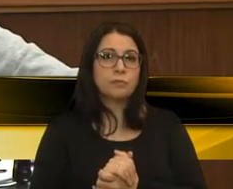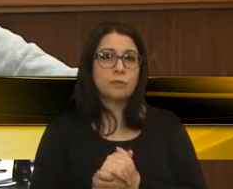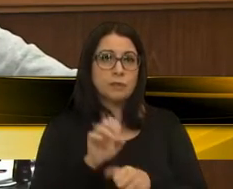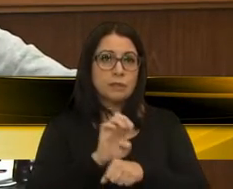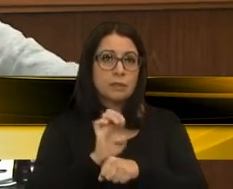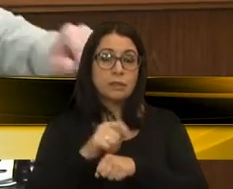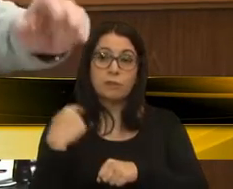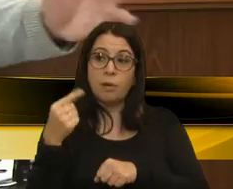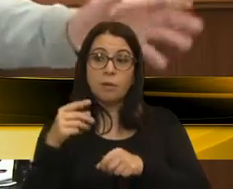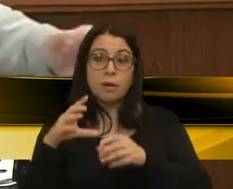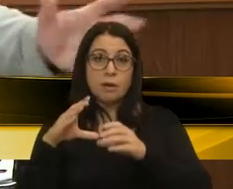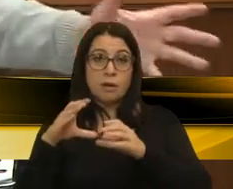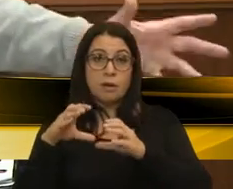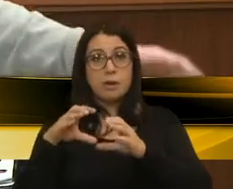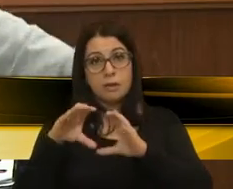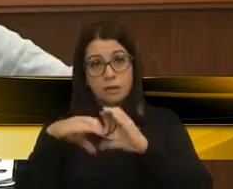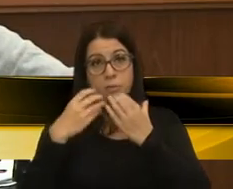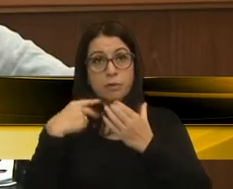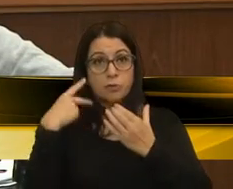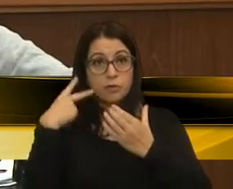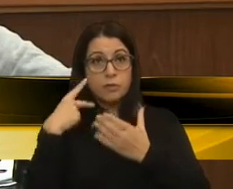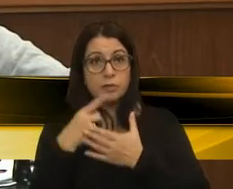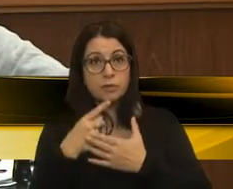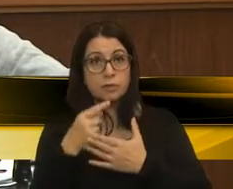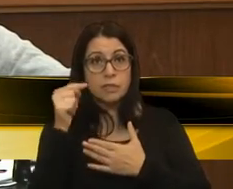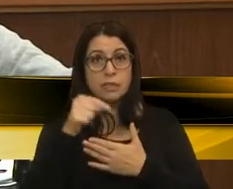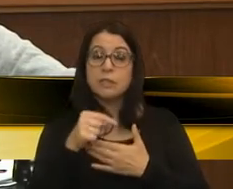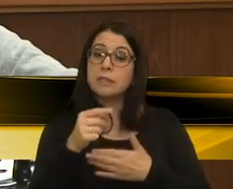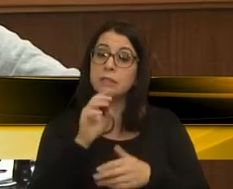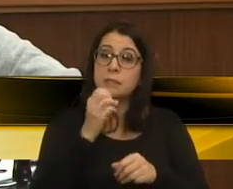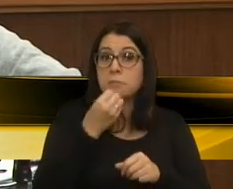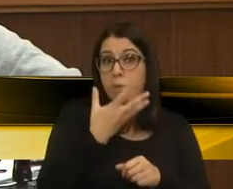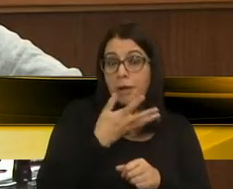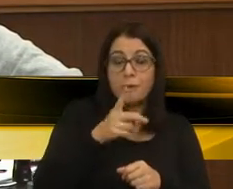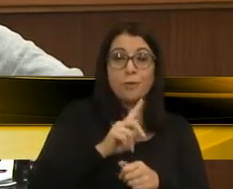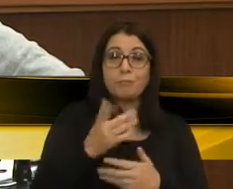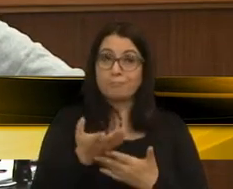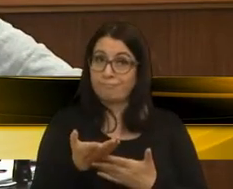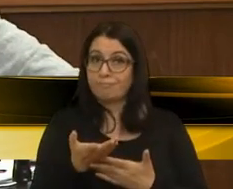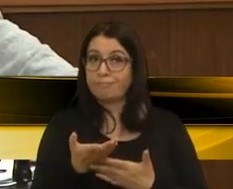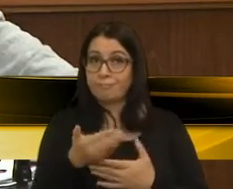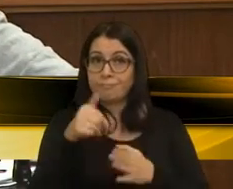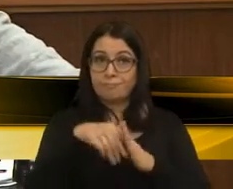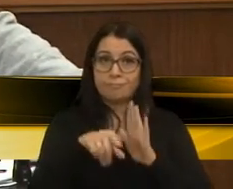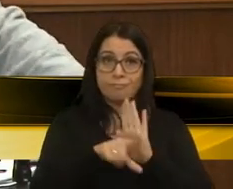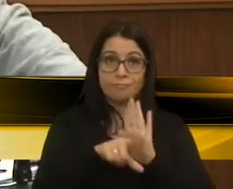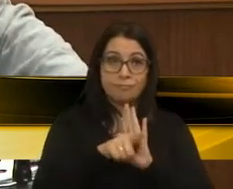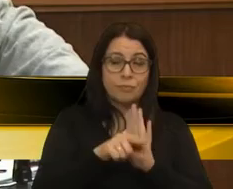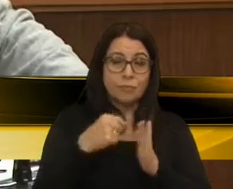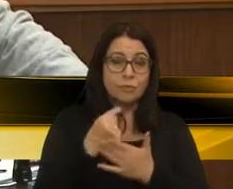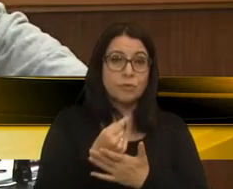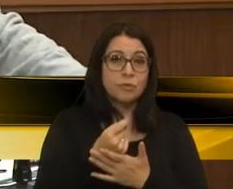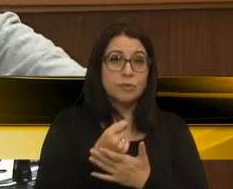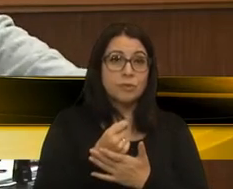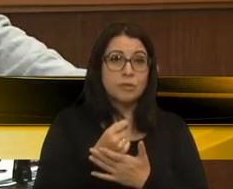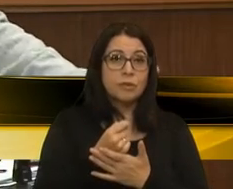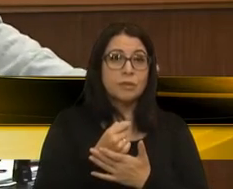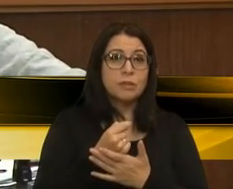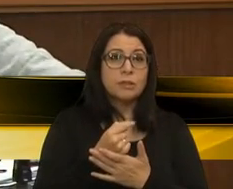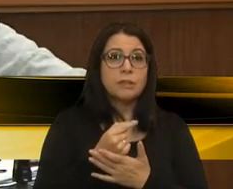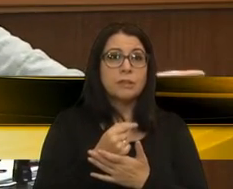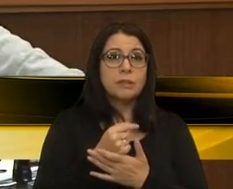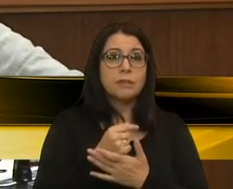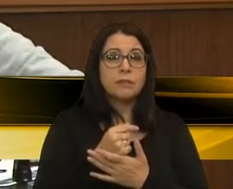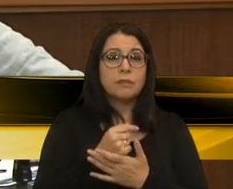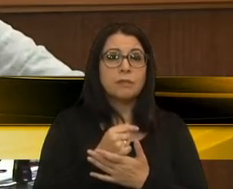de Vereadores. Não sei até onde isso aí é benéfico e ele é dentro da lei também, no caso da Constituição. Daí isso aí